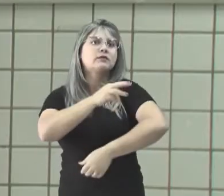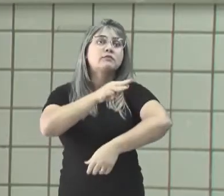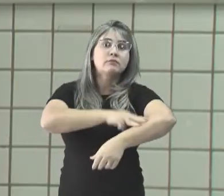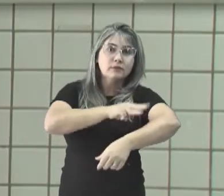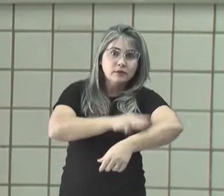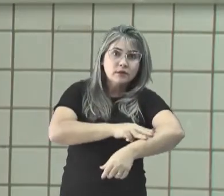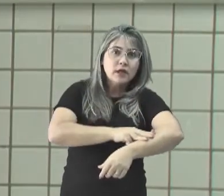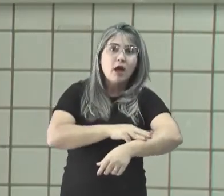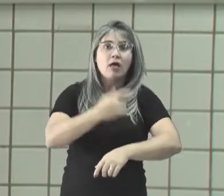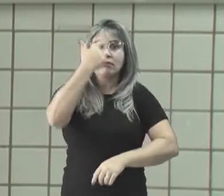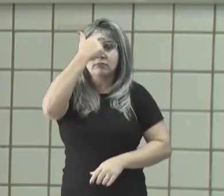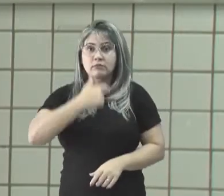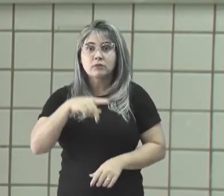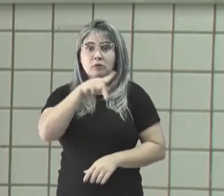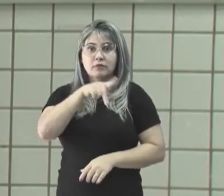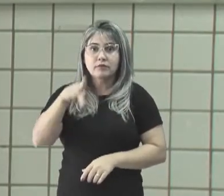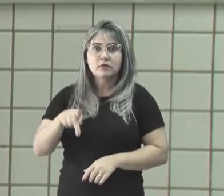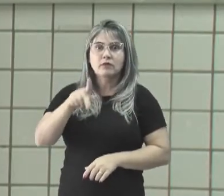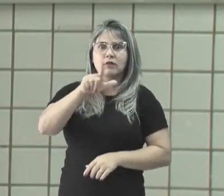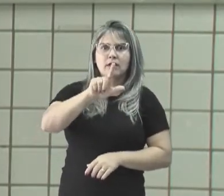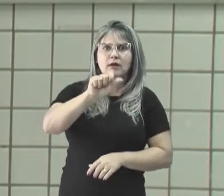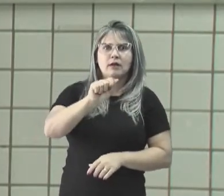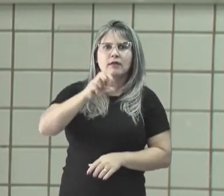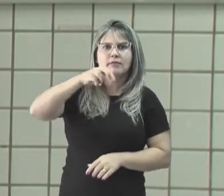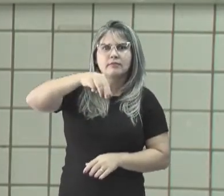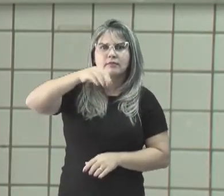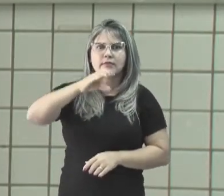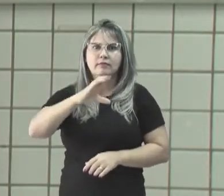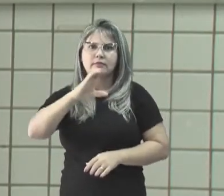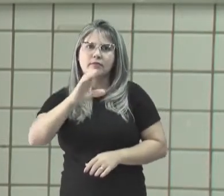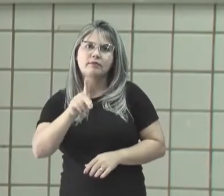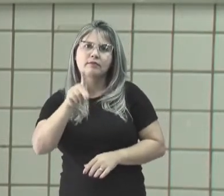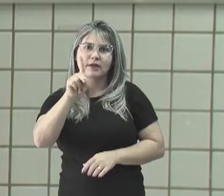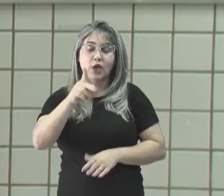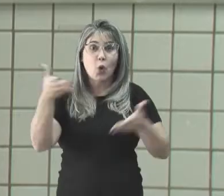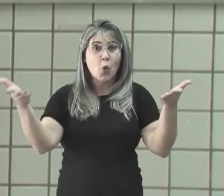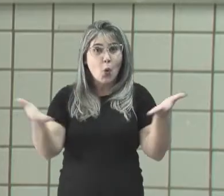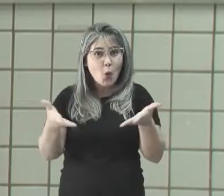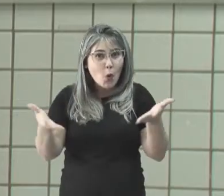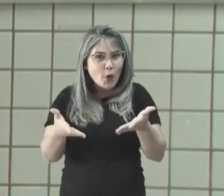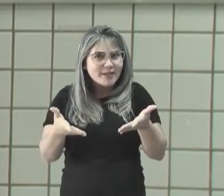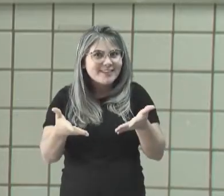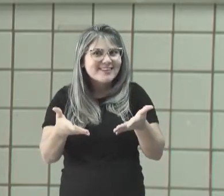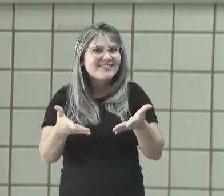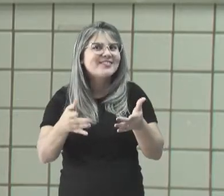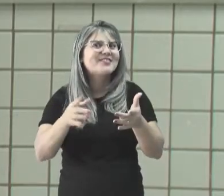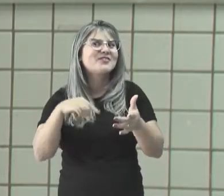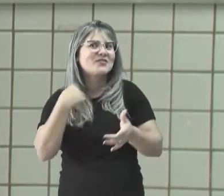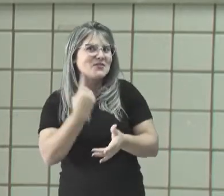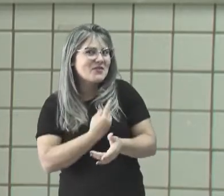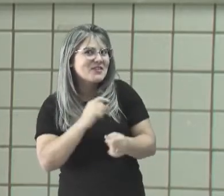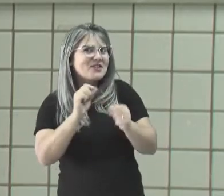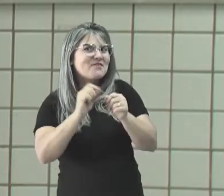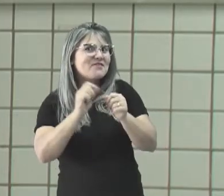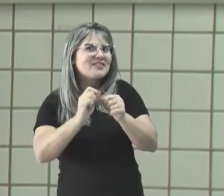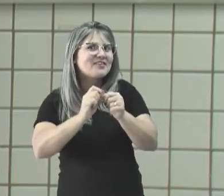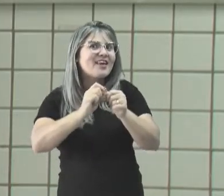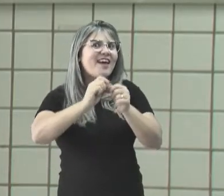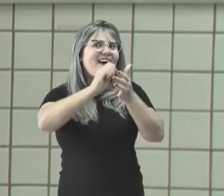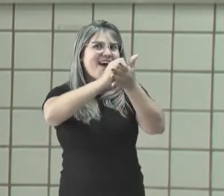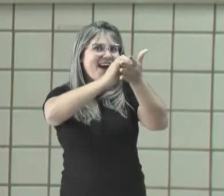aula de matemática de hoje nós iremos fazer muitos exercícios, muitas questões de prova